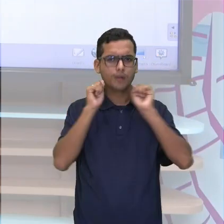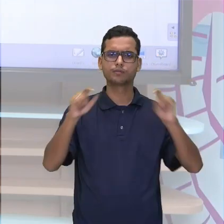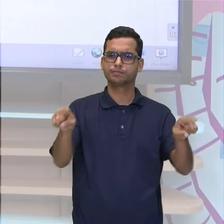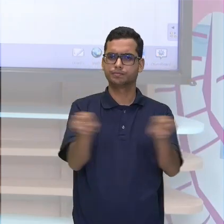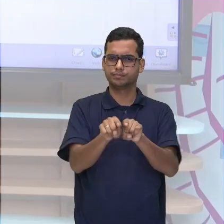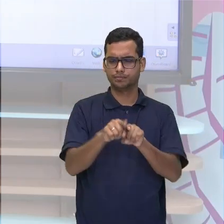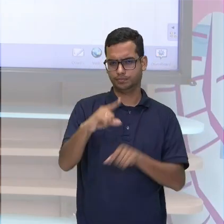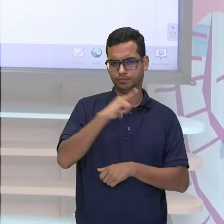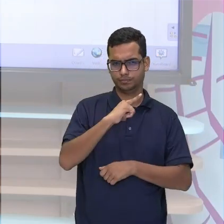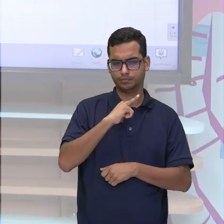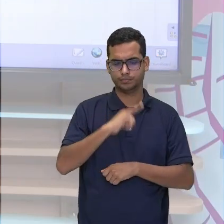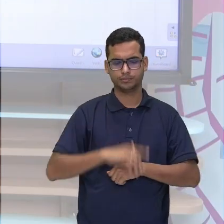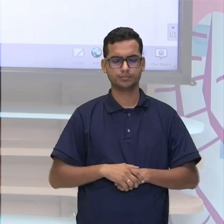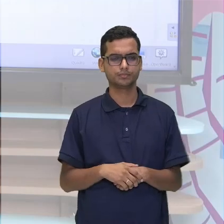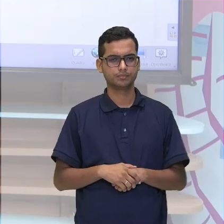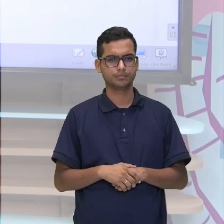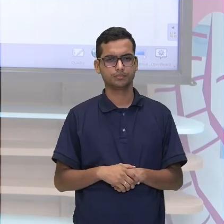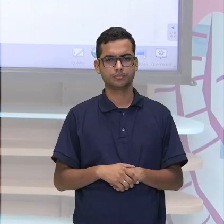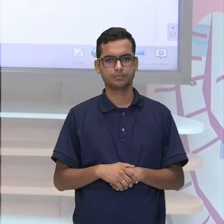nós percebemos, né, essa